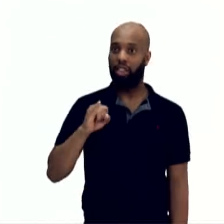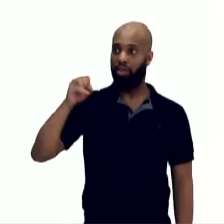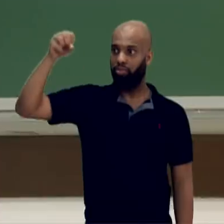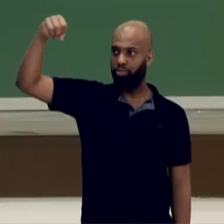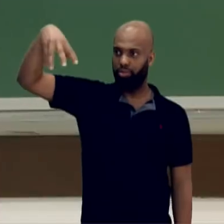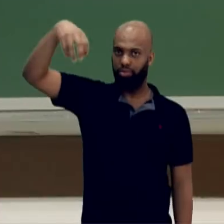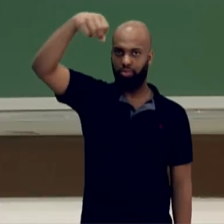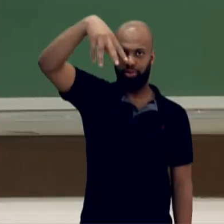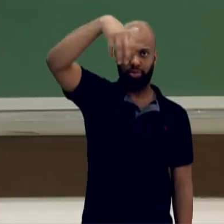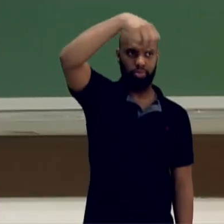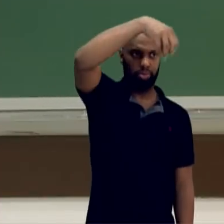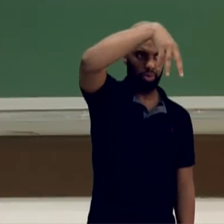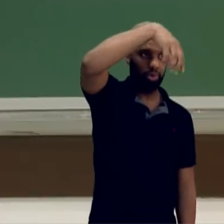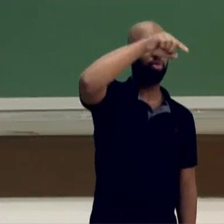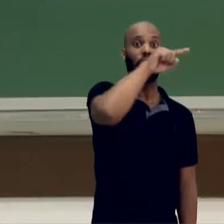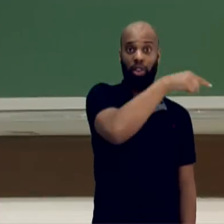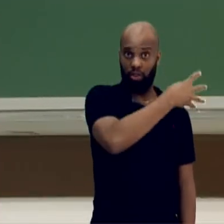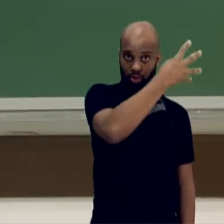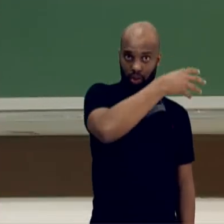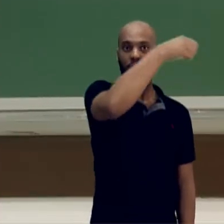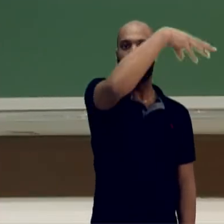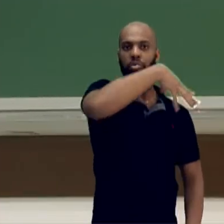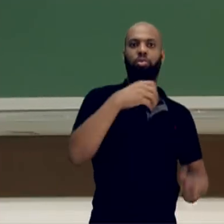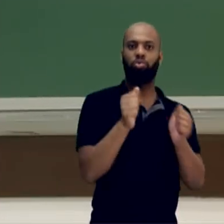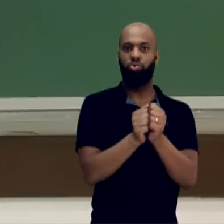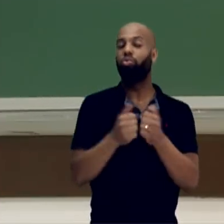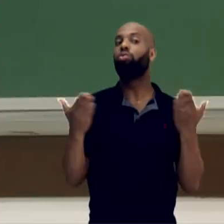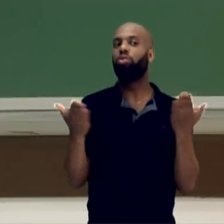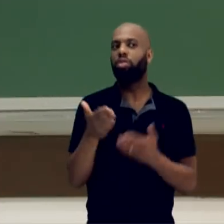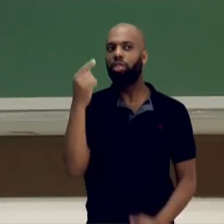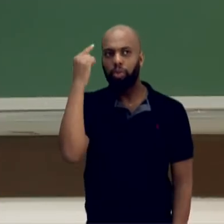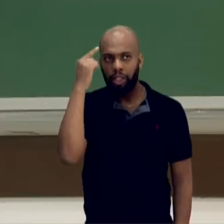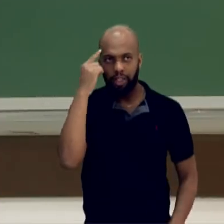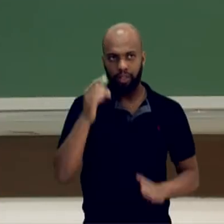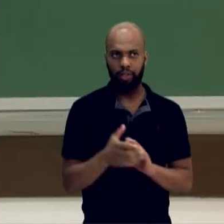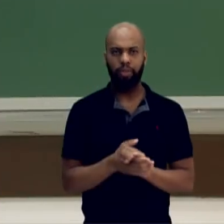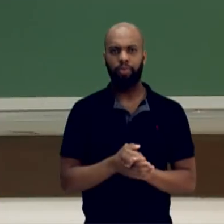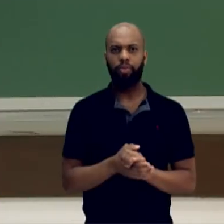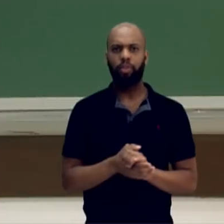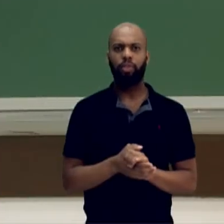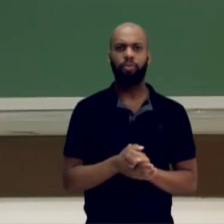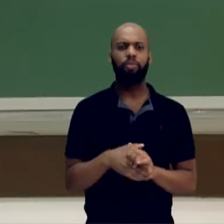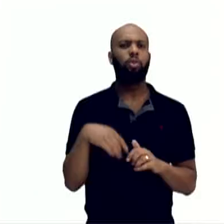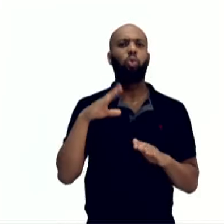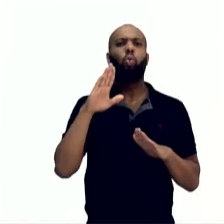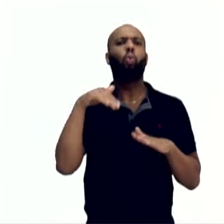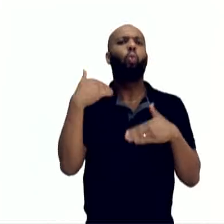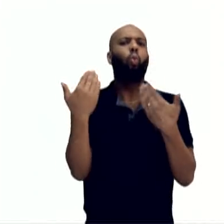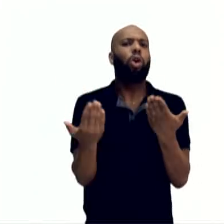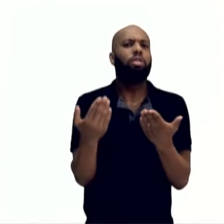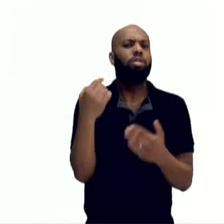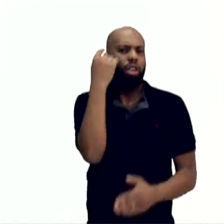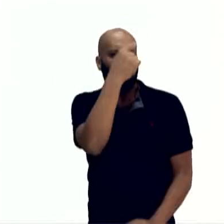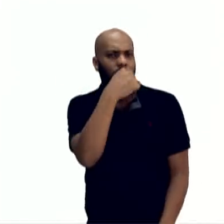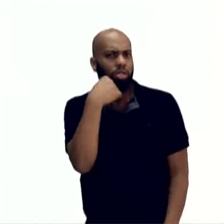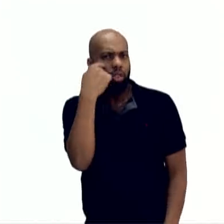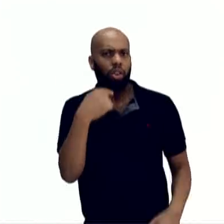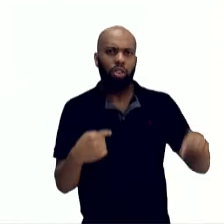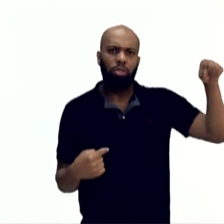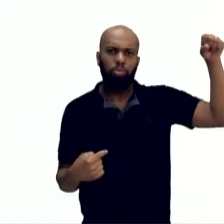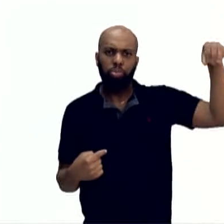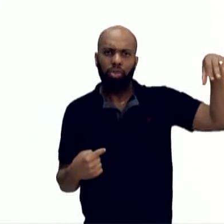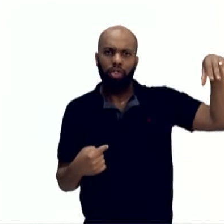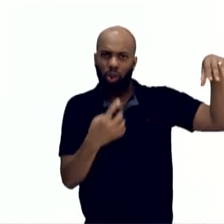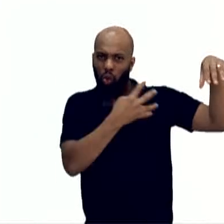um grande momento. Você tem que pensar agora, tá? De quantas em quantas horas a quarta